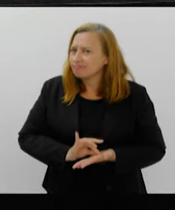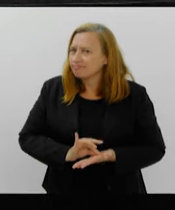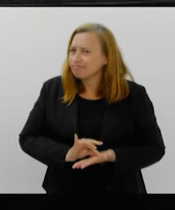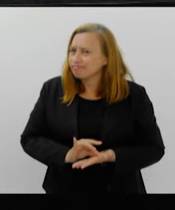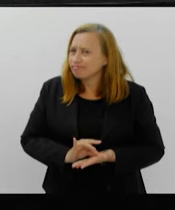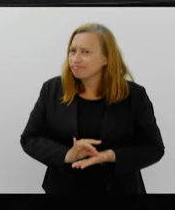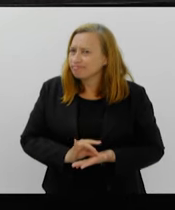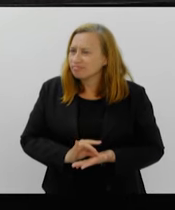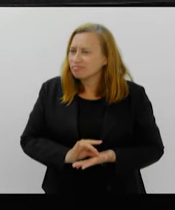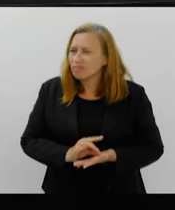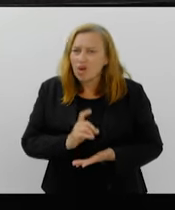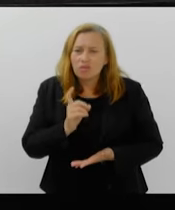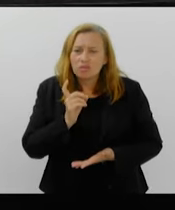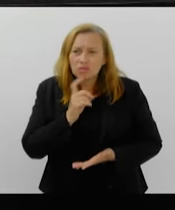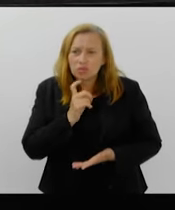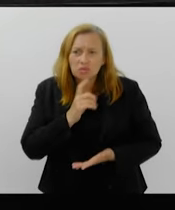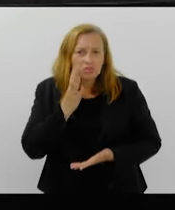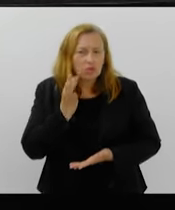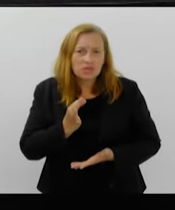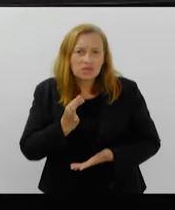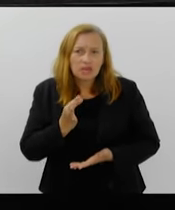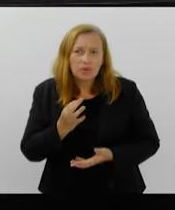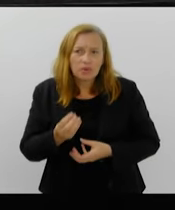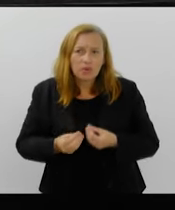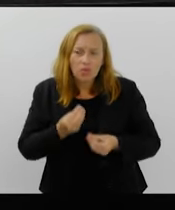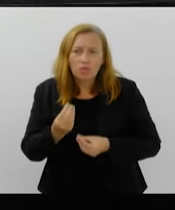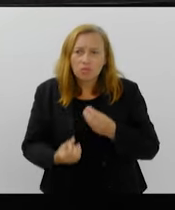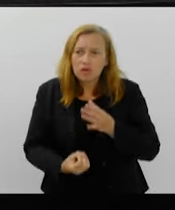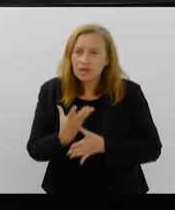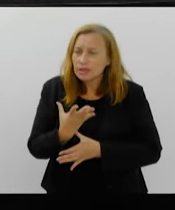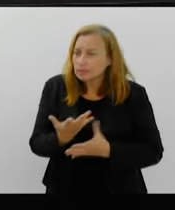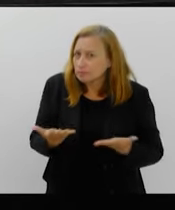realidade que a gente não sabe da onde tira